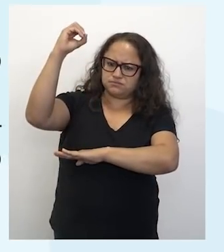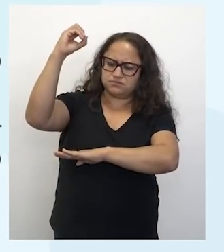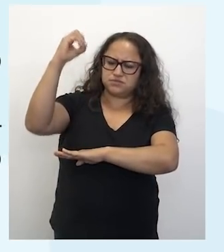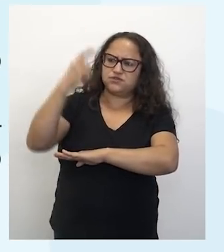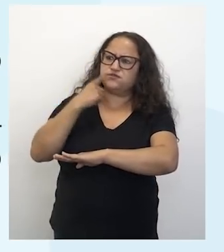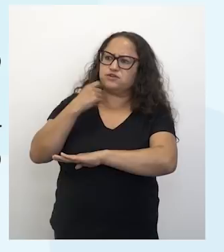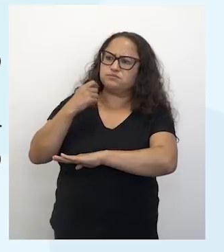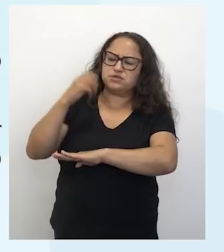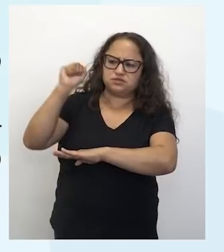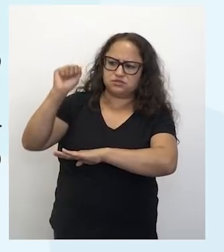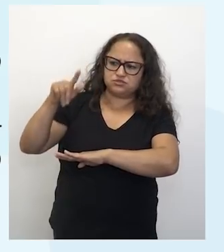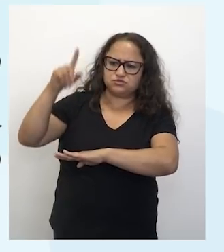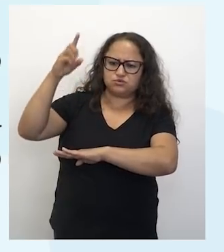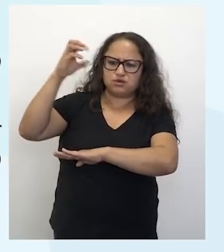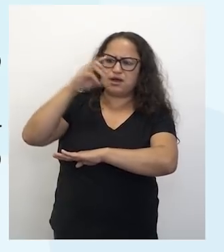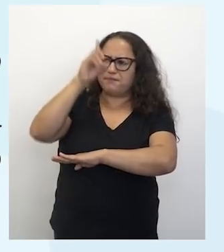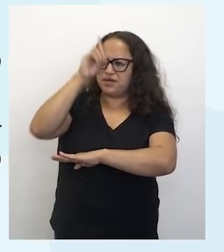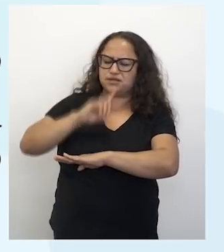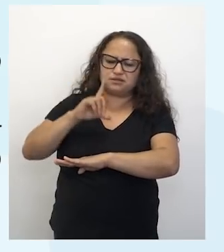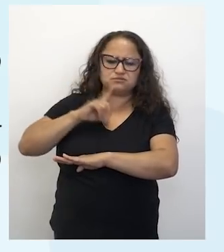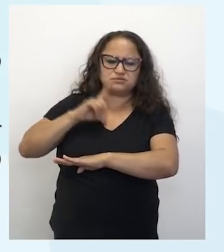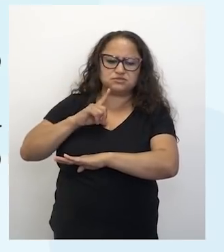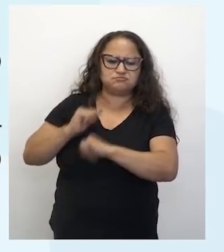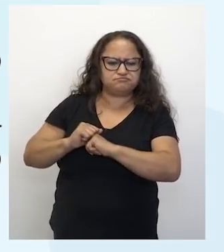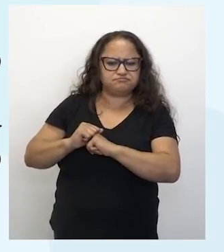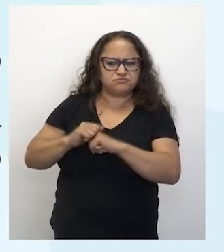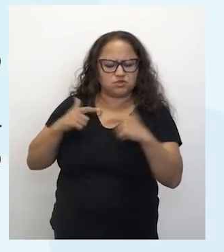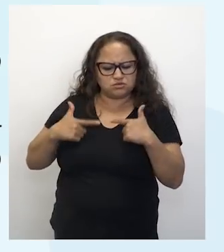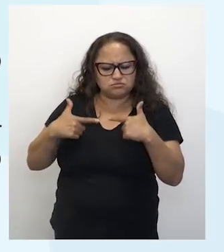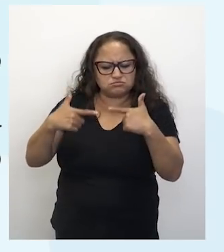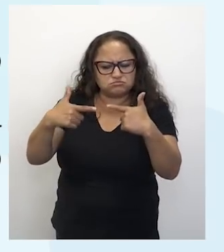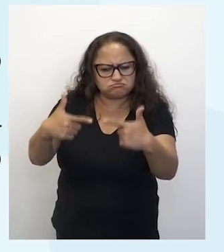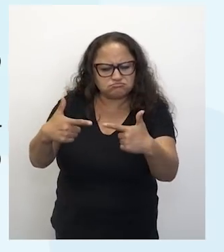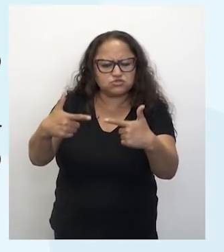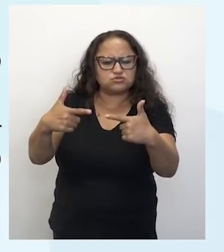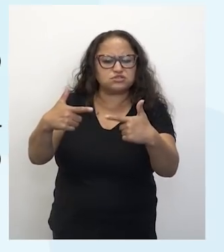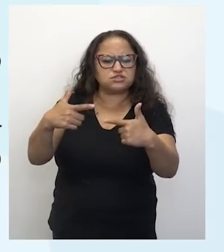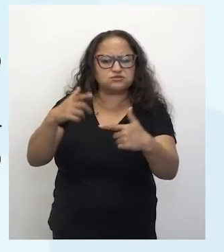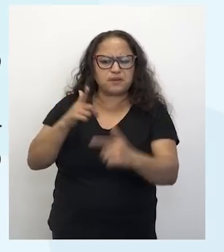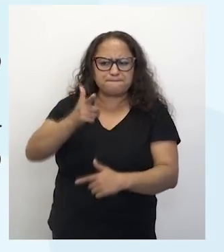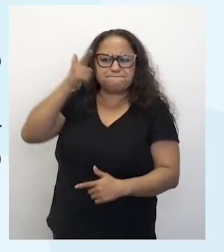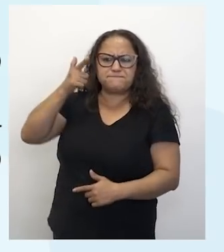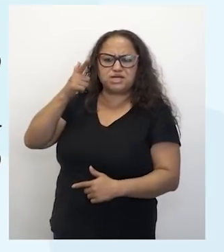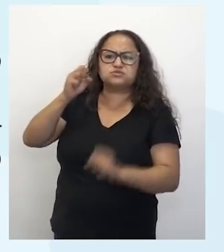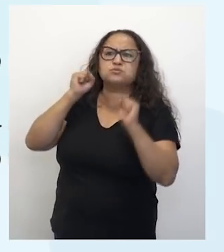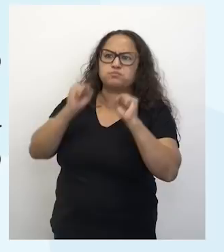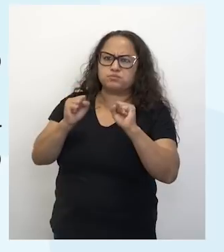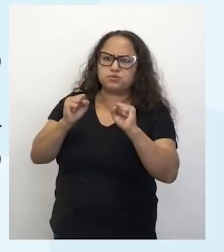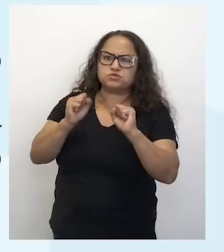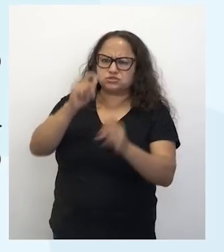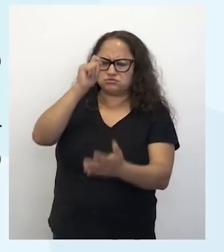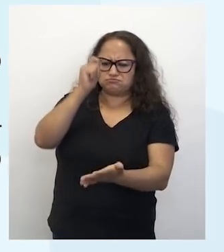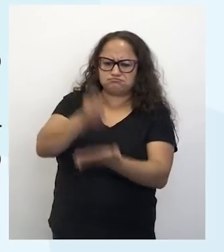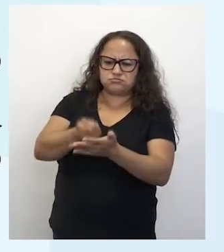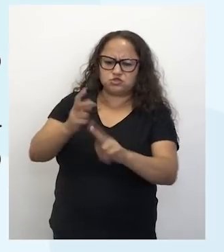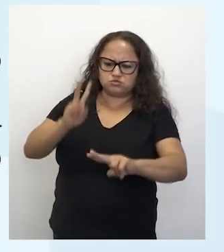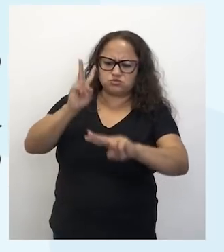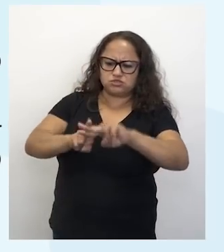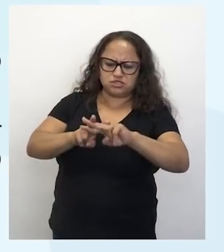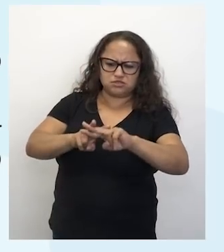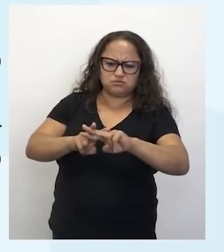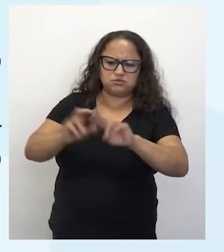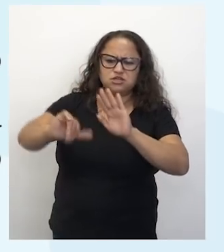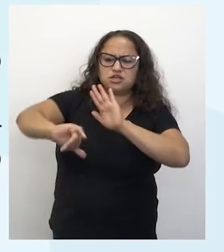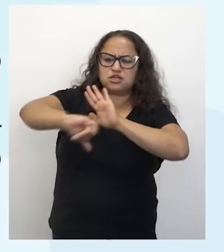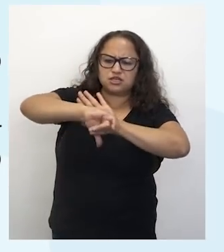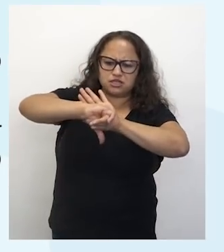Os soldados que matam em uma guerra podem ser moralmente condenados por seus crimes? ou estão apenas